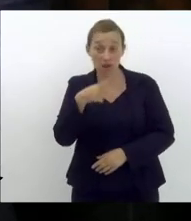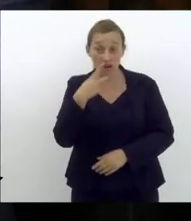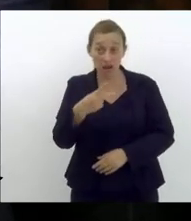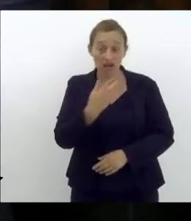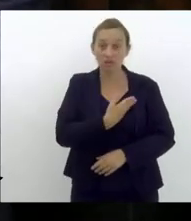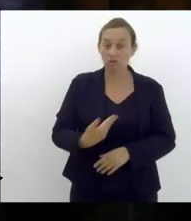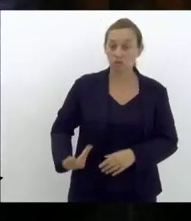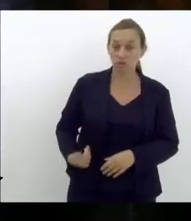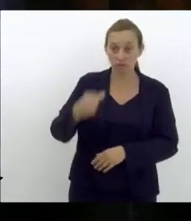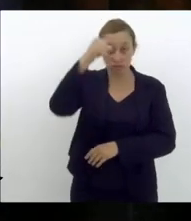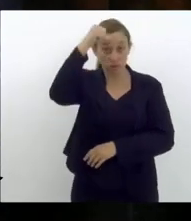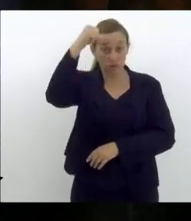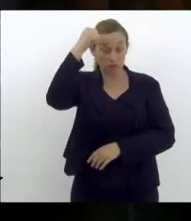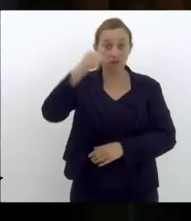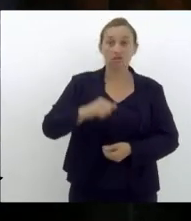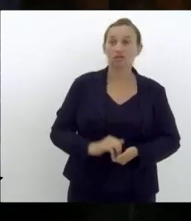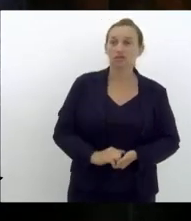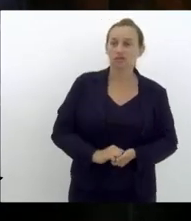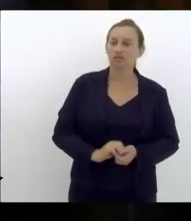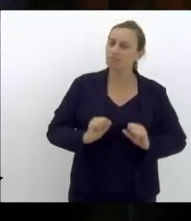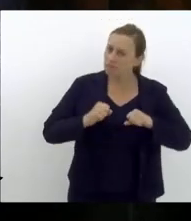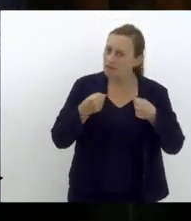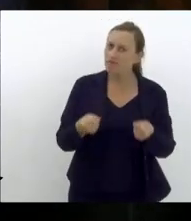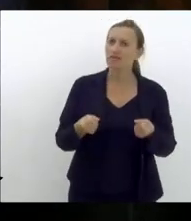o governo Cláudio Castro defende